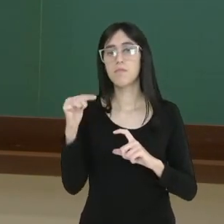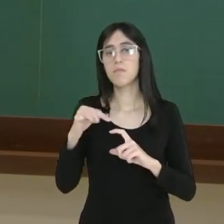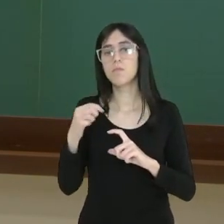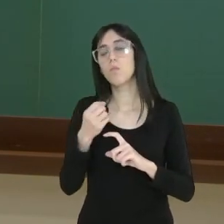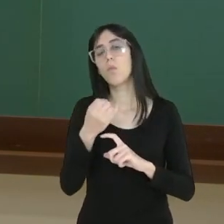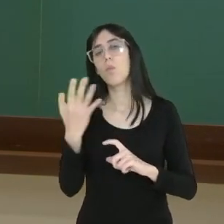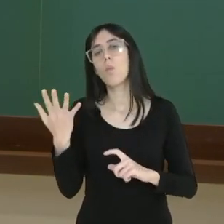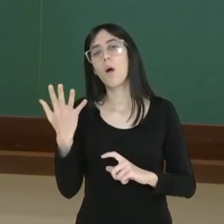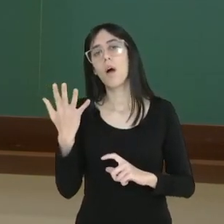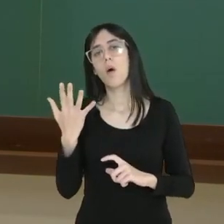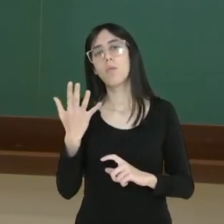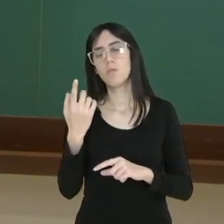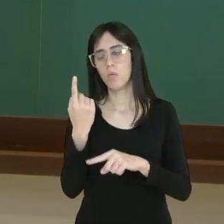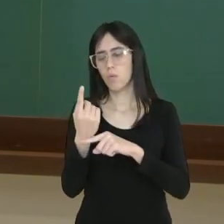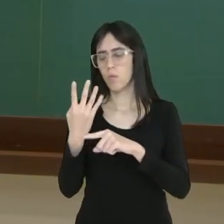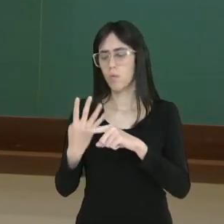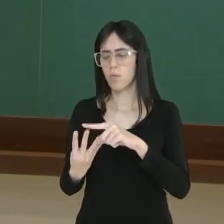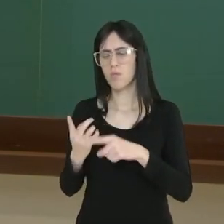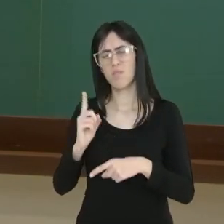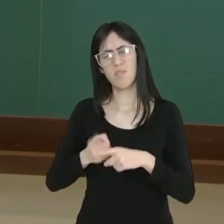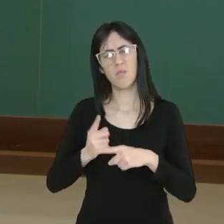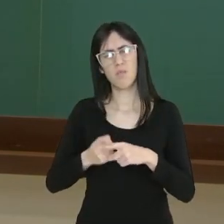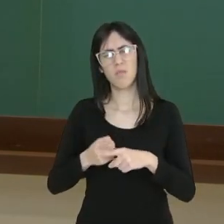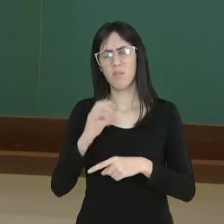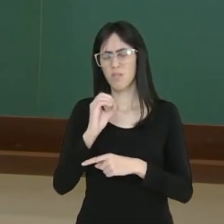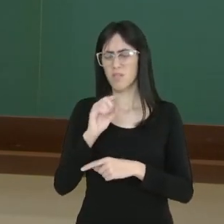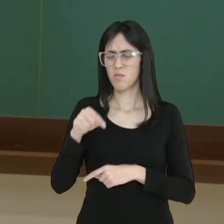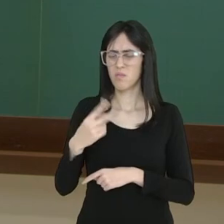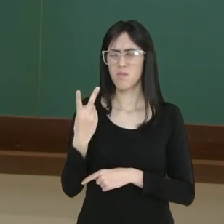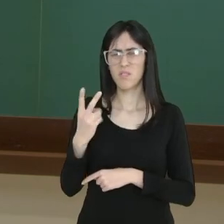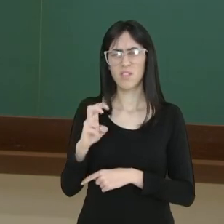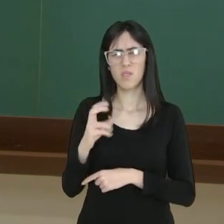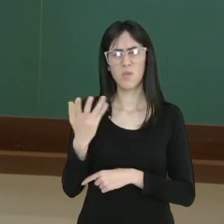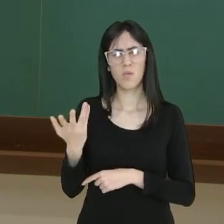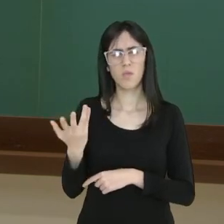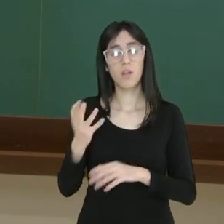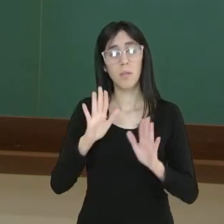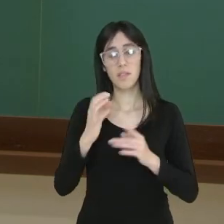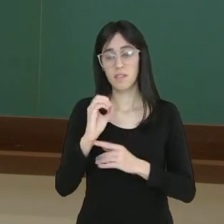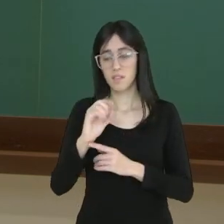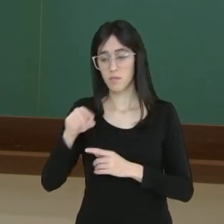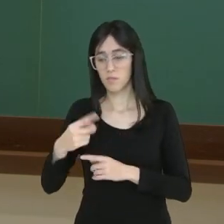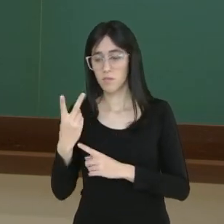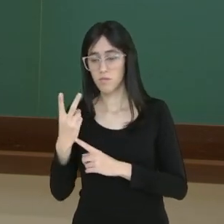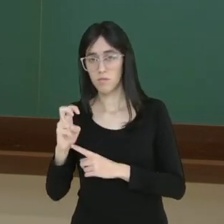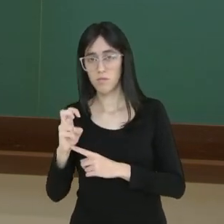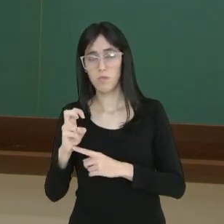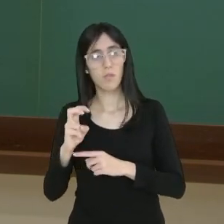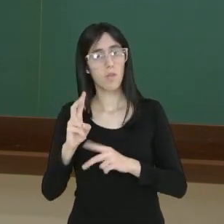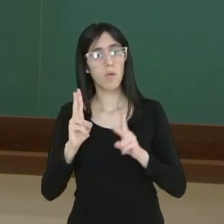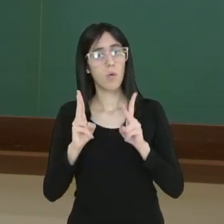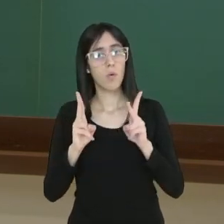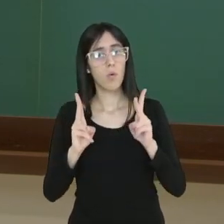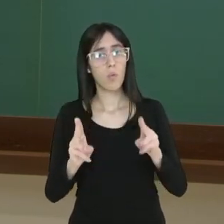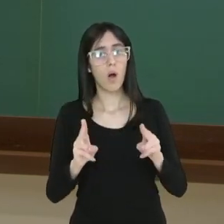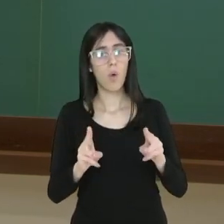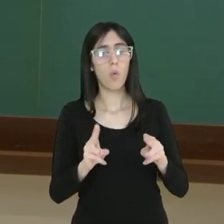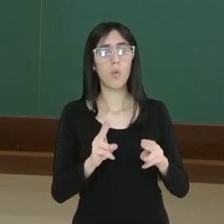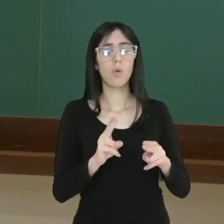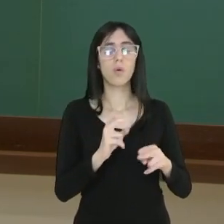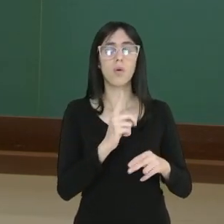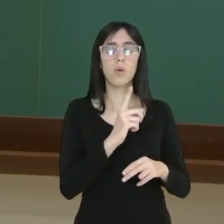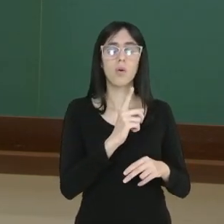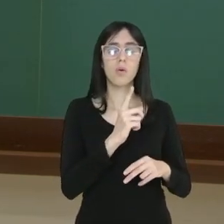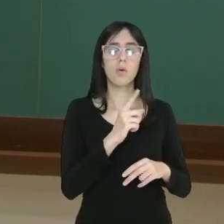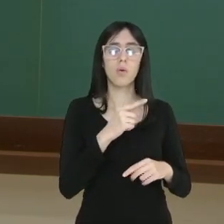em 1/4. Por que 1/4, professora? Não era 0,25? Sim, mas 0,25 eu posso escrever em forma de fração como